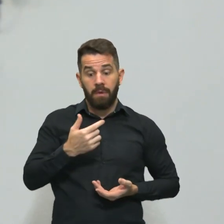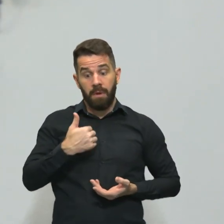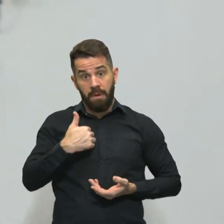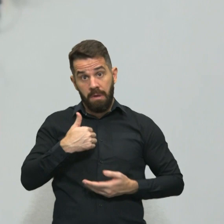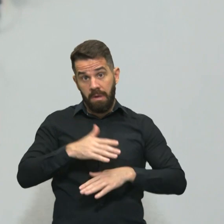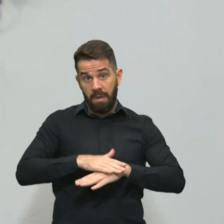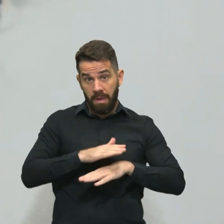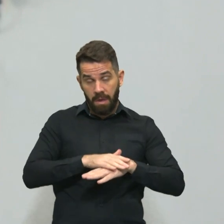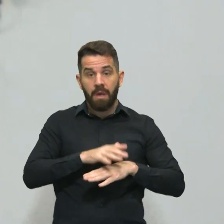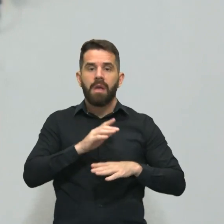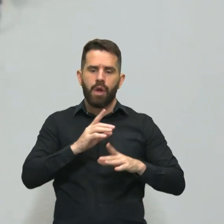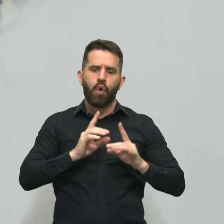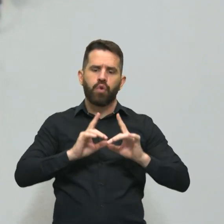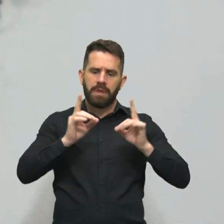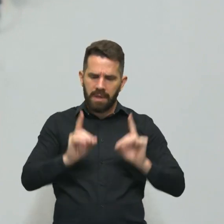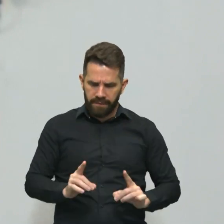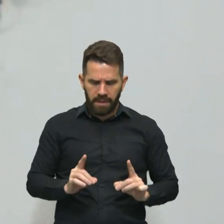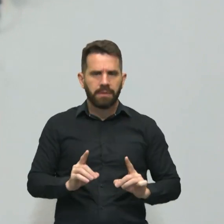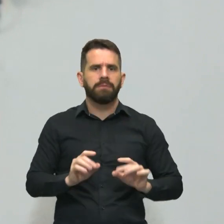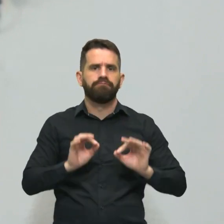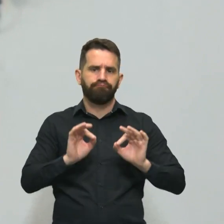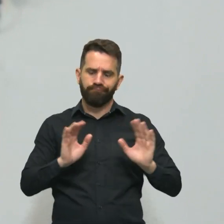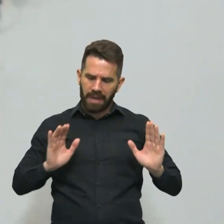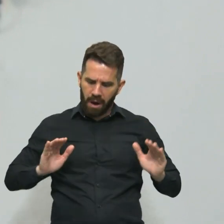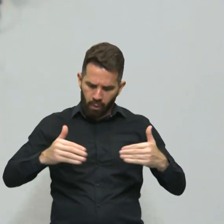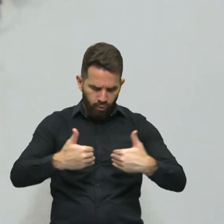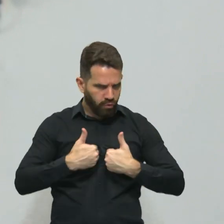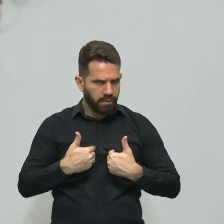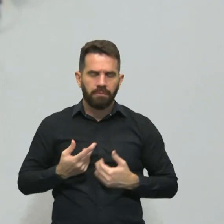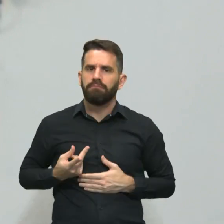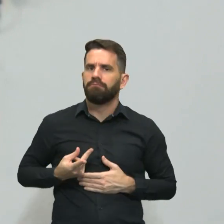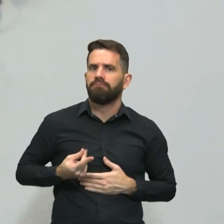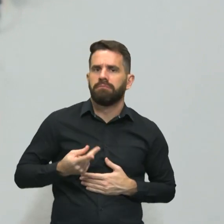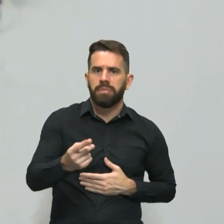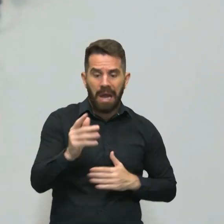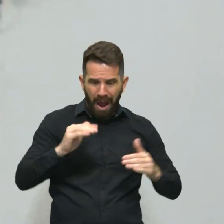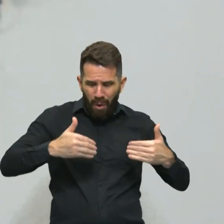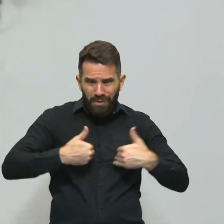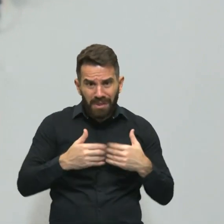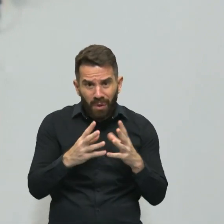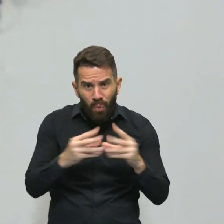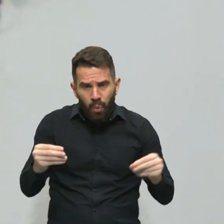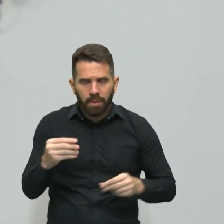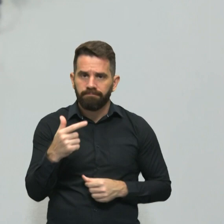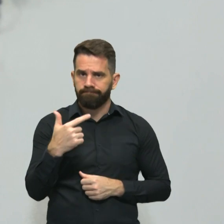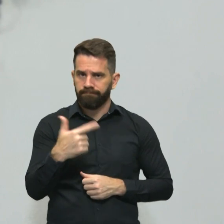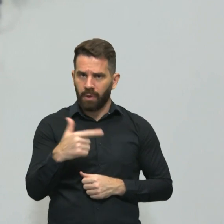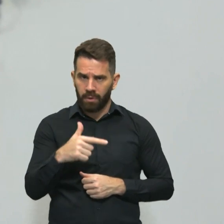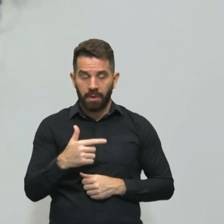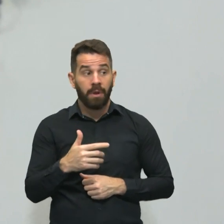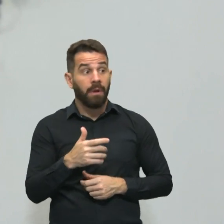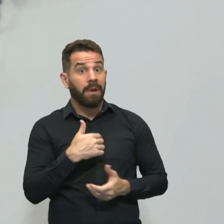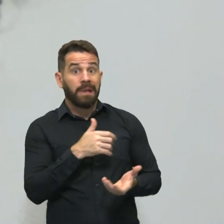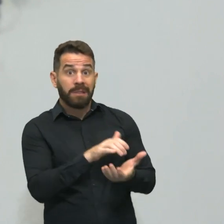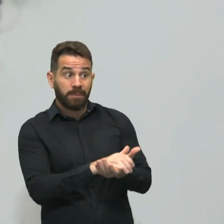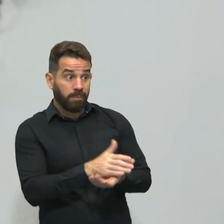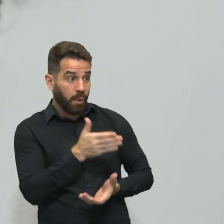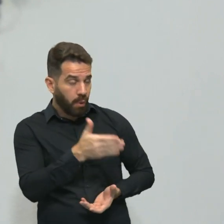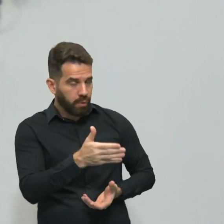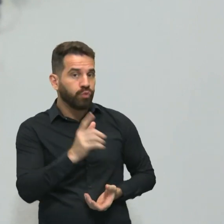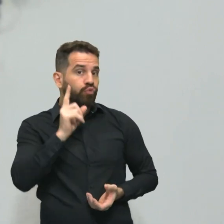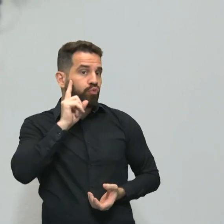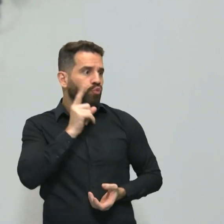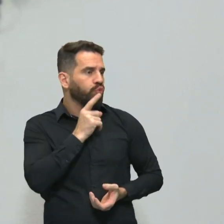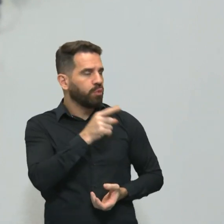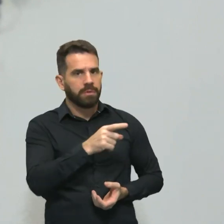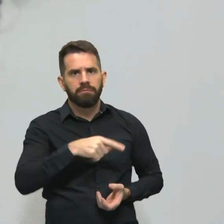ser permanente, né? Eu sou uma pessoa autista, não existe cura para uma pessoa com autismo. A minha esposa é uma pessoa surda, não existe cura